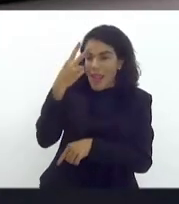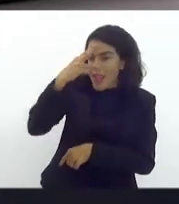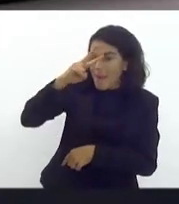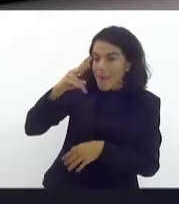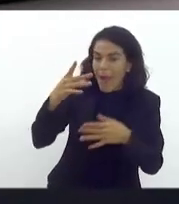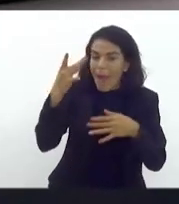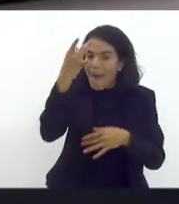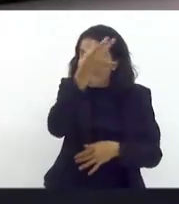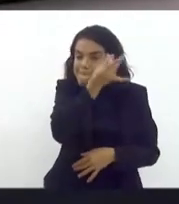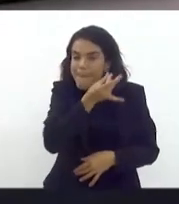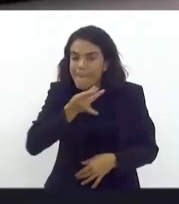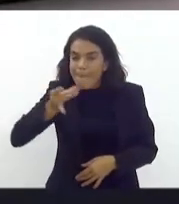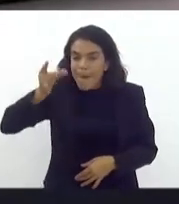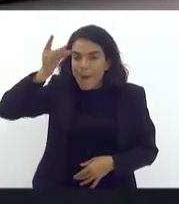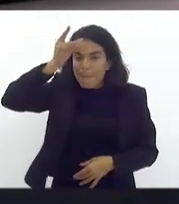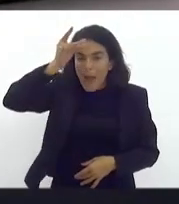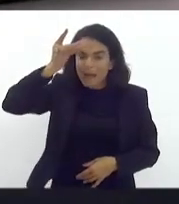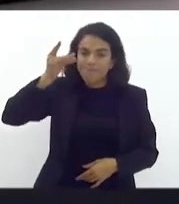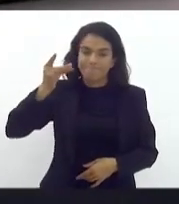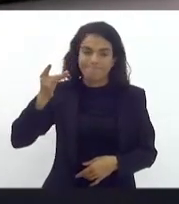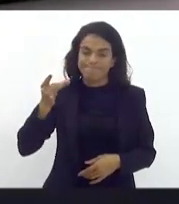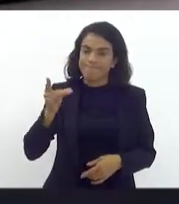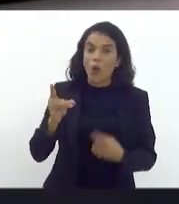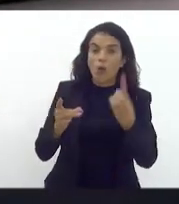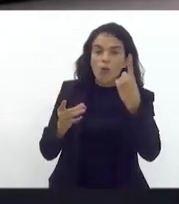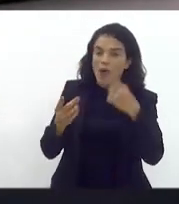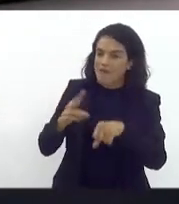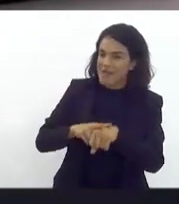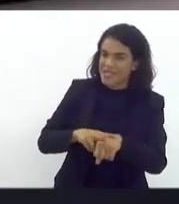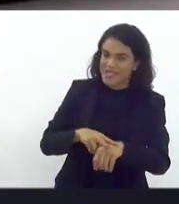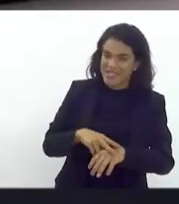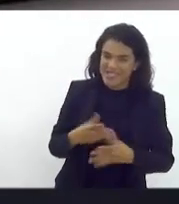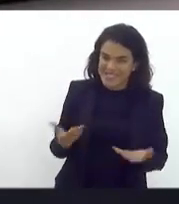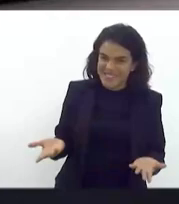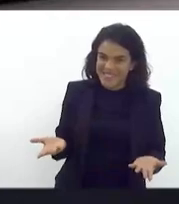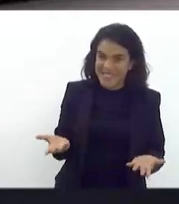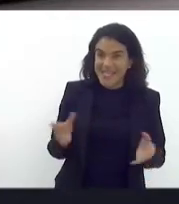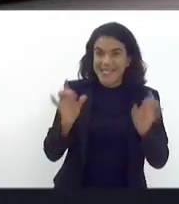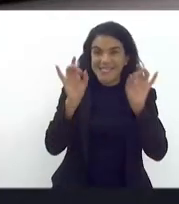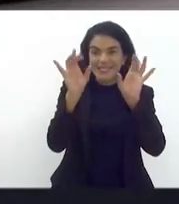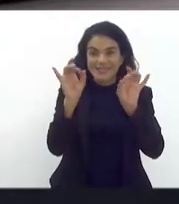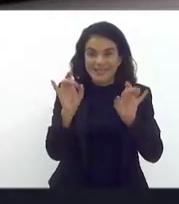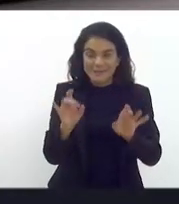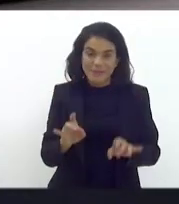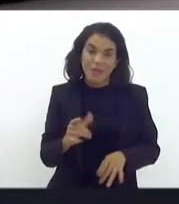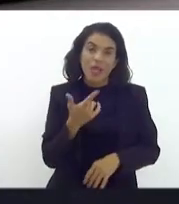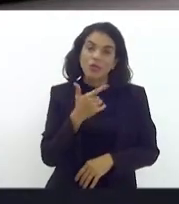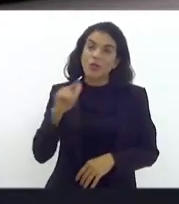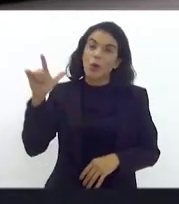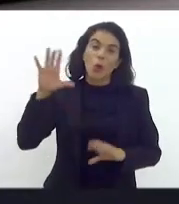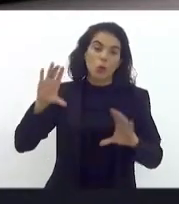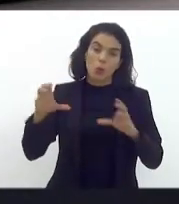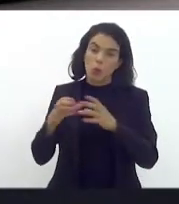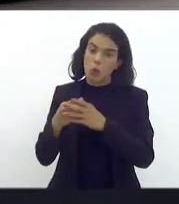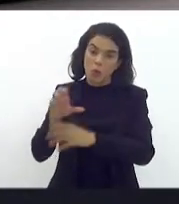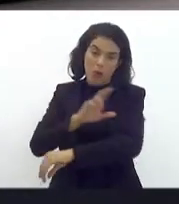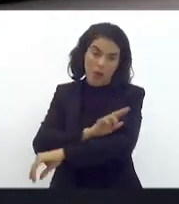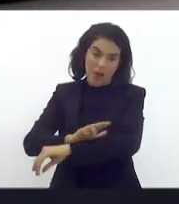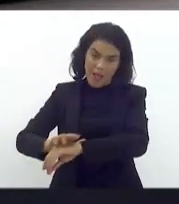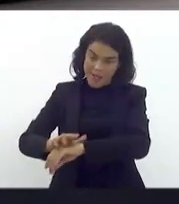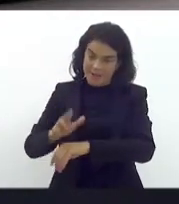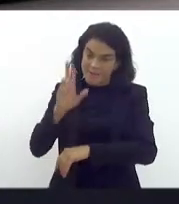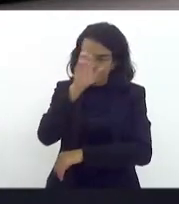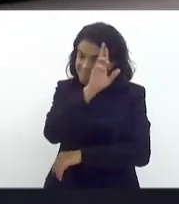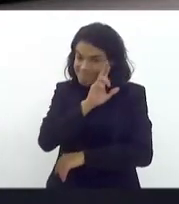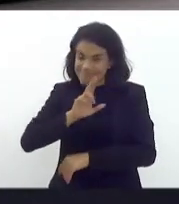indivíduos que eu vi uma vez só e que são estranhos a mim em especial se essas pessoas são de outro grupo ou de outra raça diferente